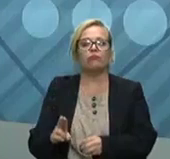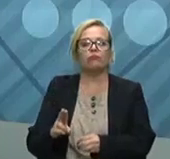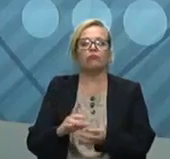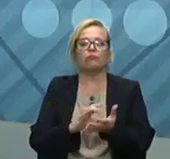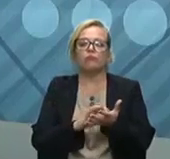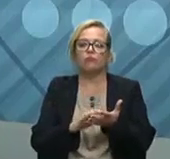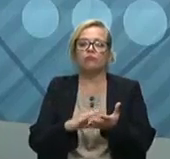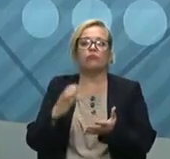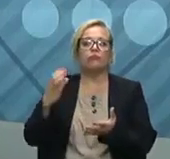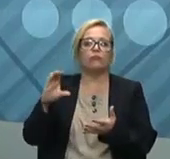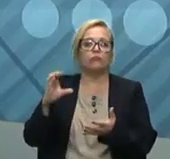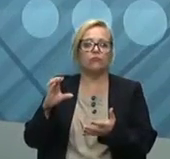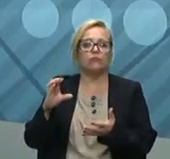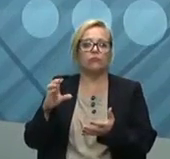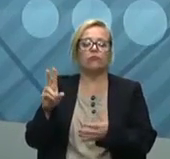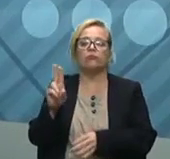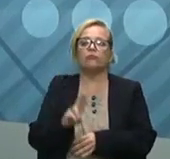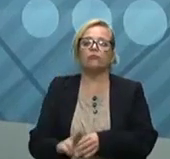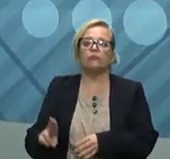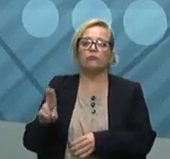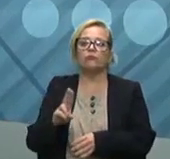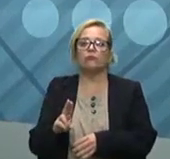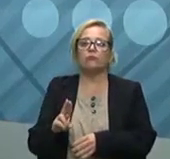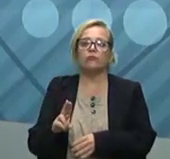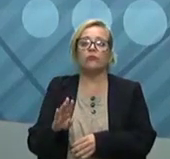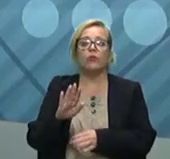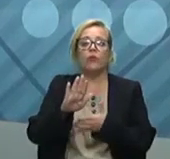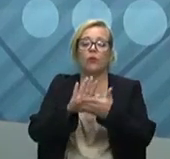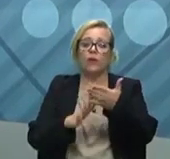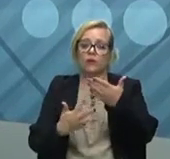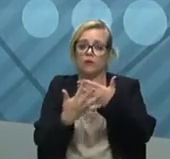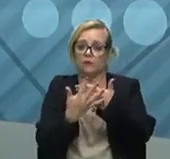calculadora científica e utilizando a planilha eletrônica, o